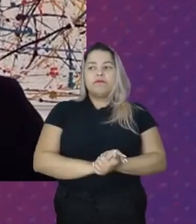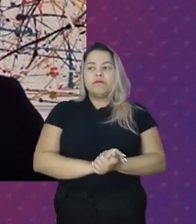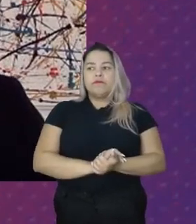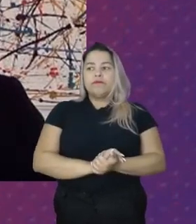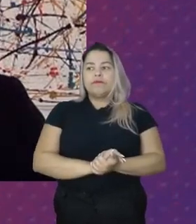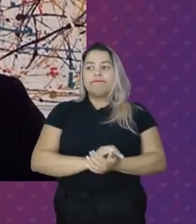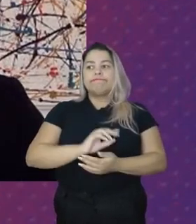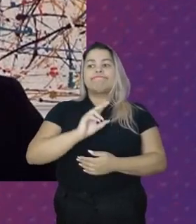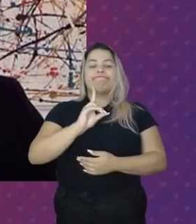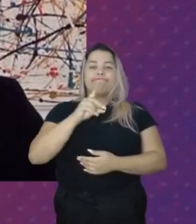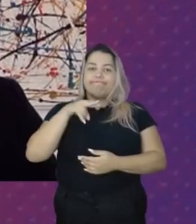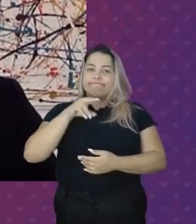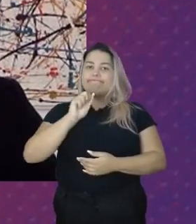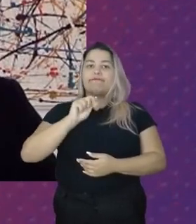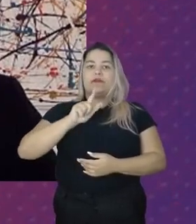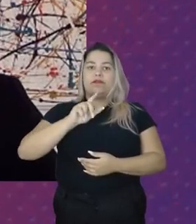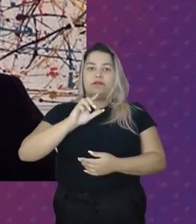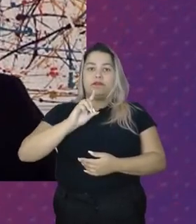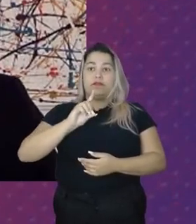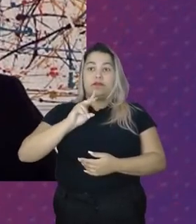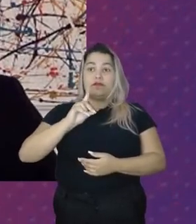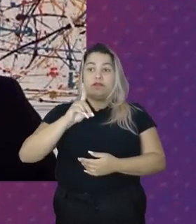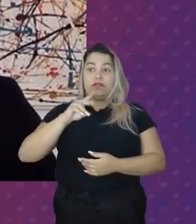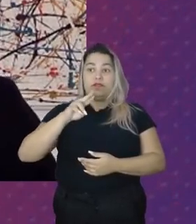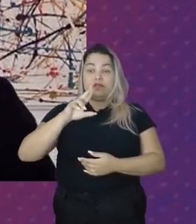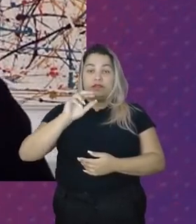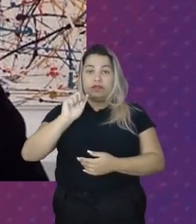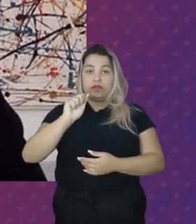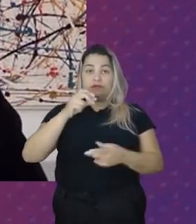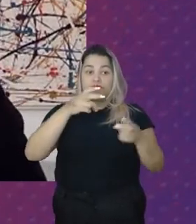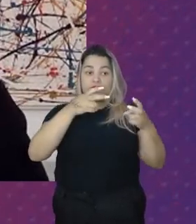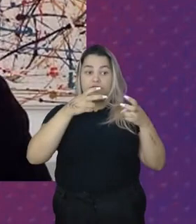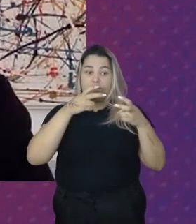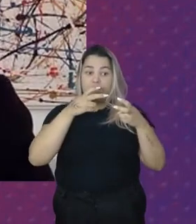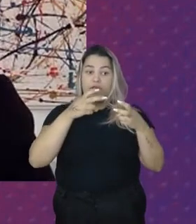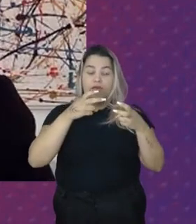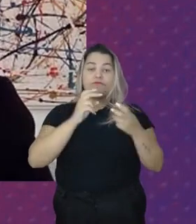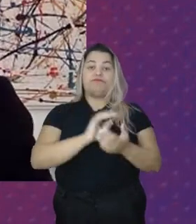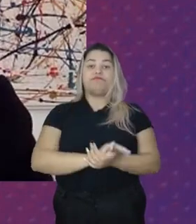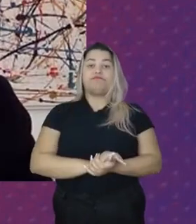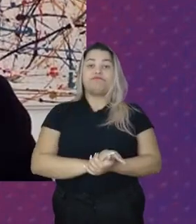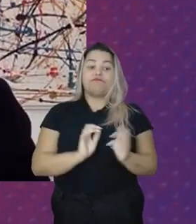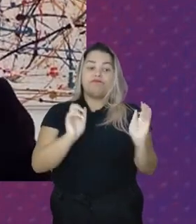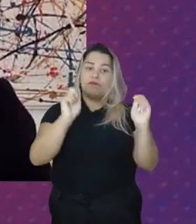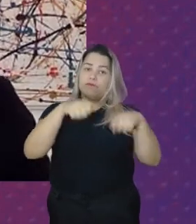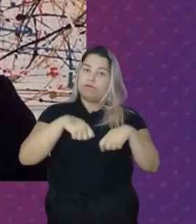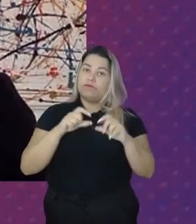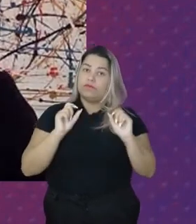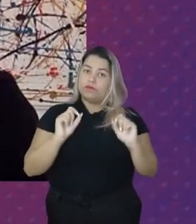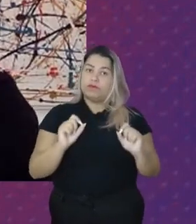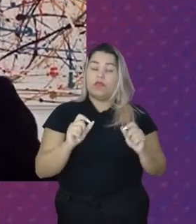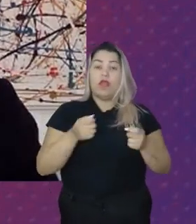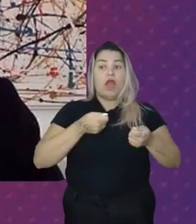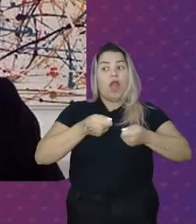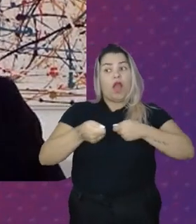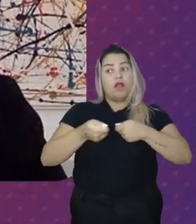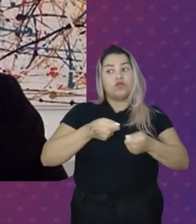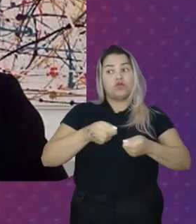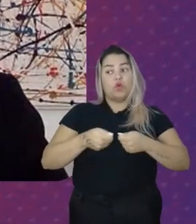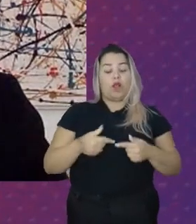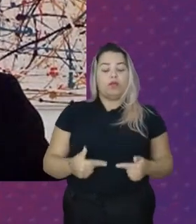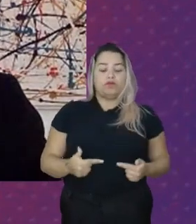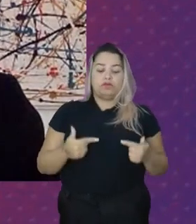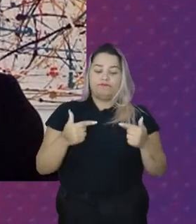Dona Laudelina, ela percebeu desde cedo a necessidade de articular a luta